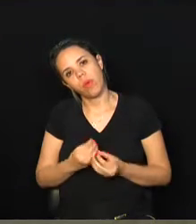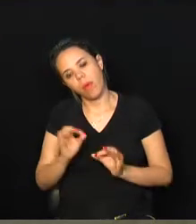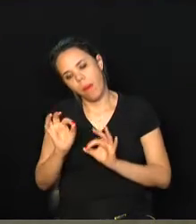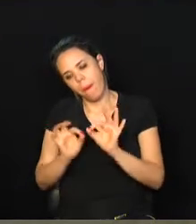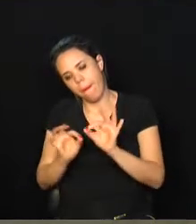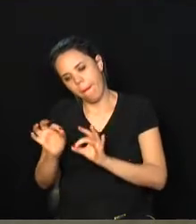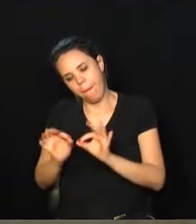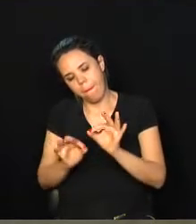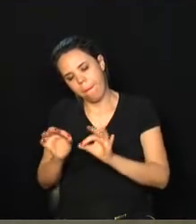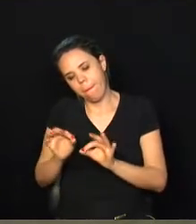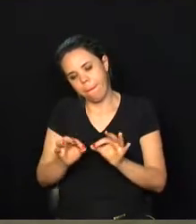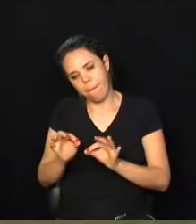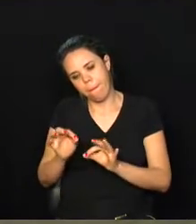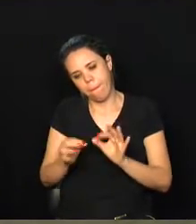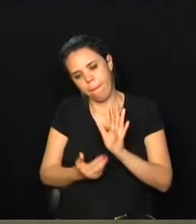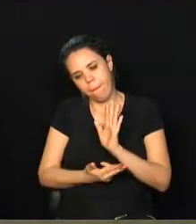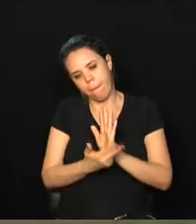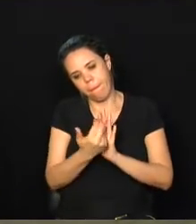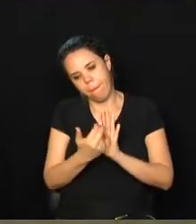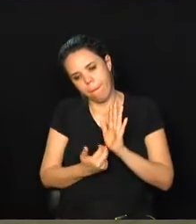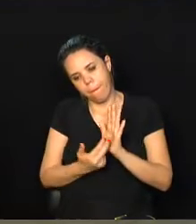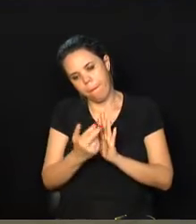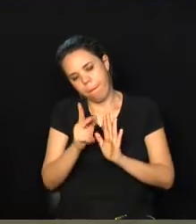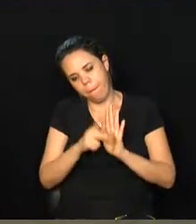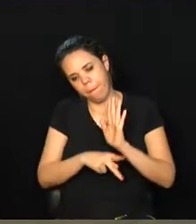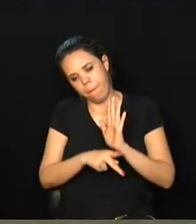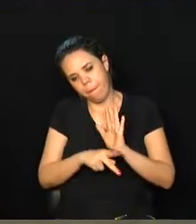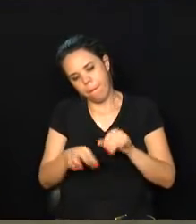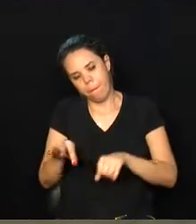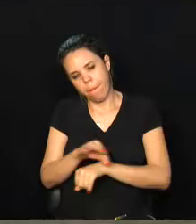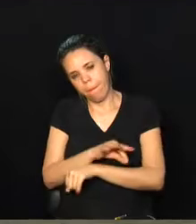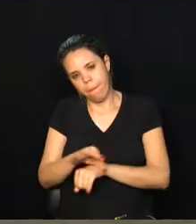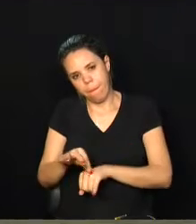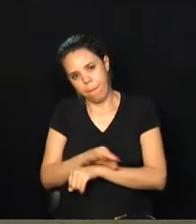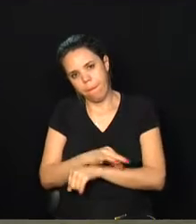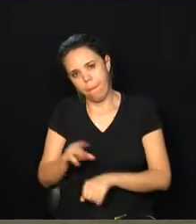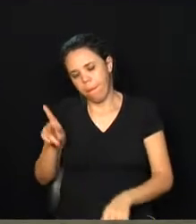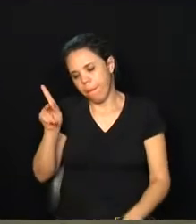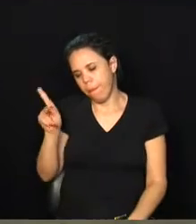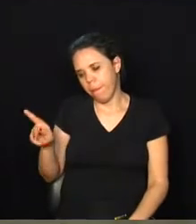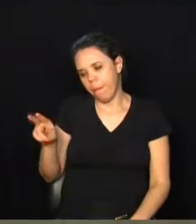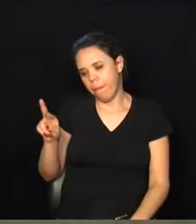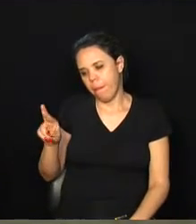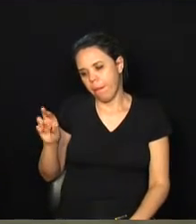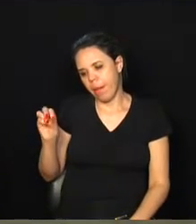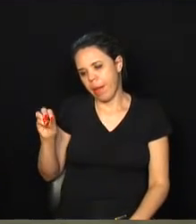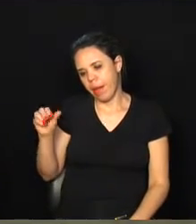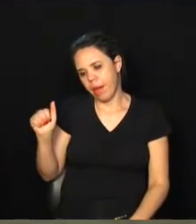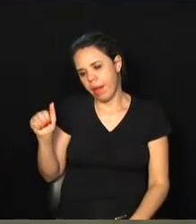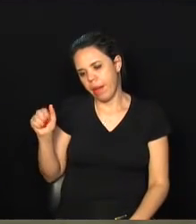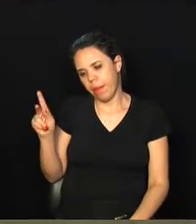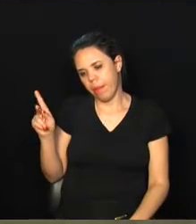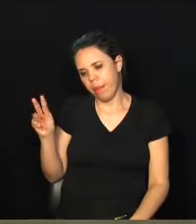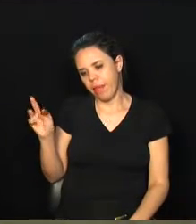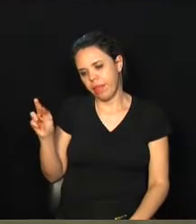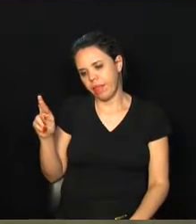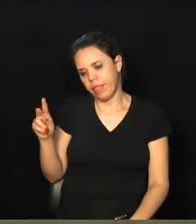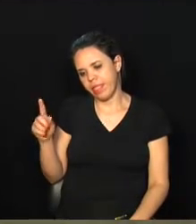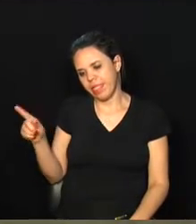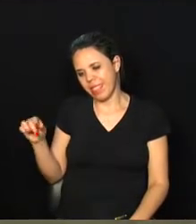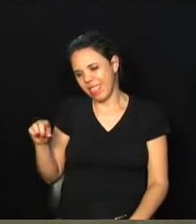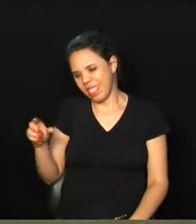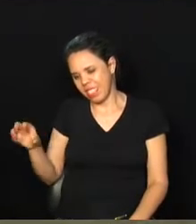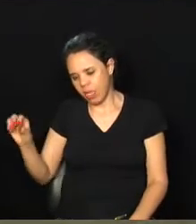Parametrização de desenho para projeto de arquitetura. Parametrização significa que você fala, eu tenho